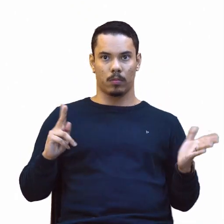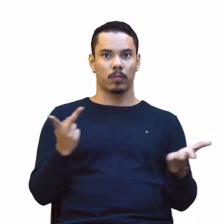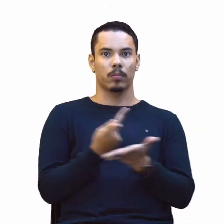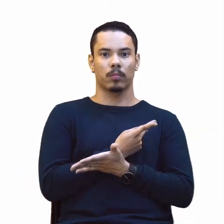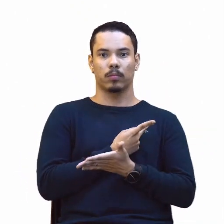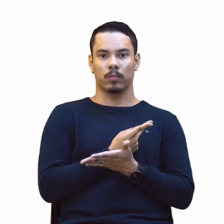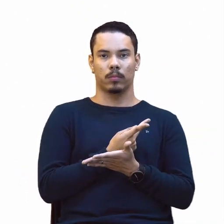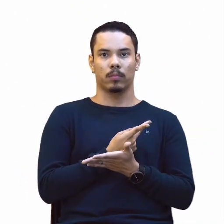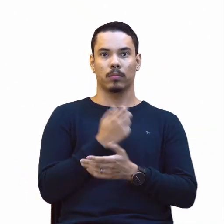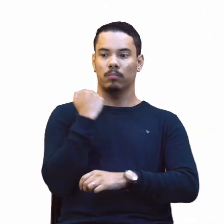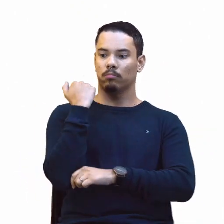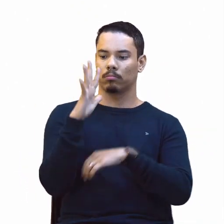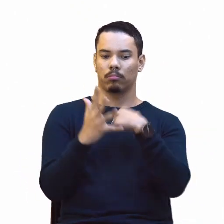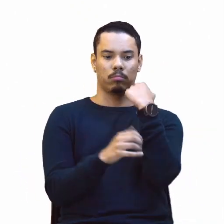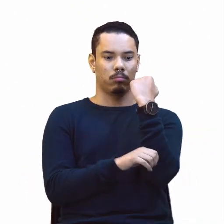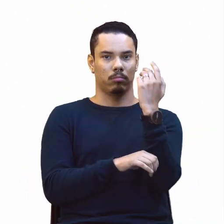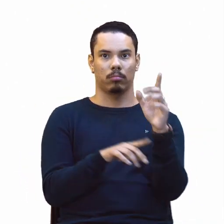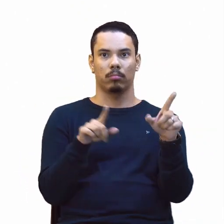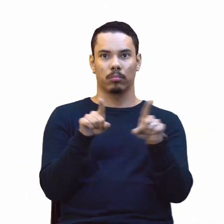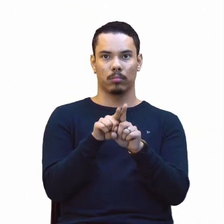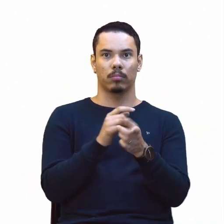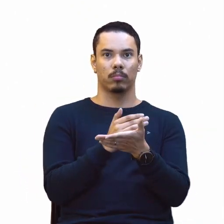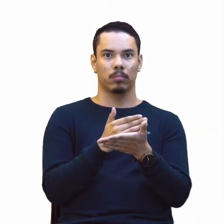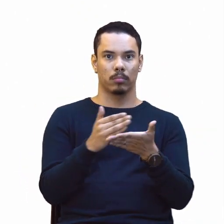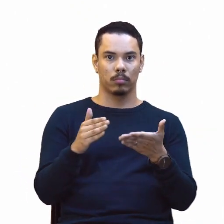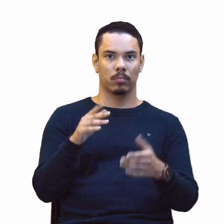Ele chama esse princípio também de arqué, né?